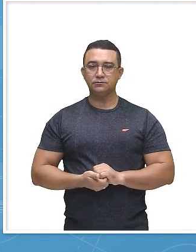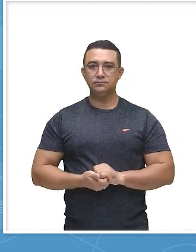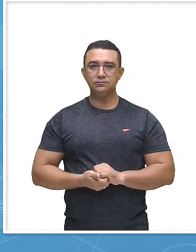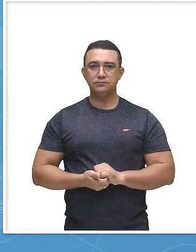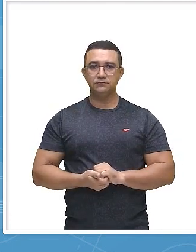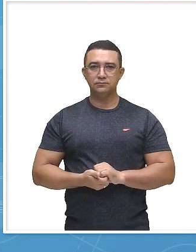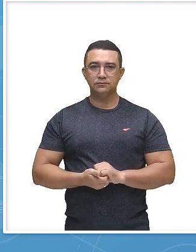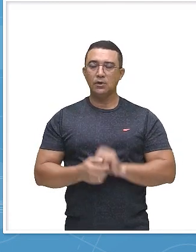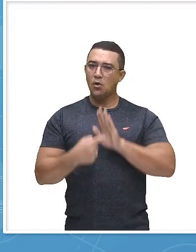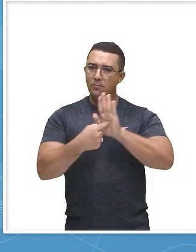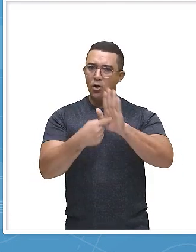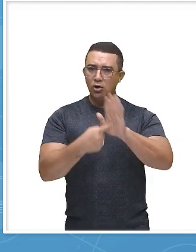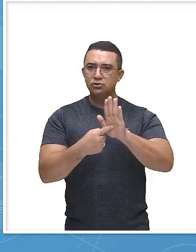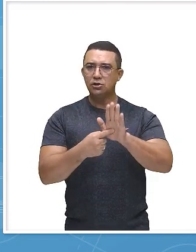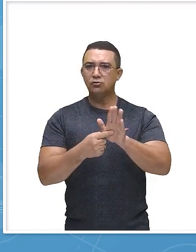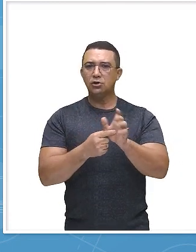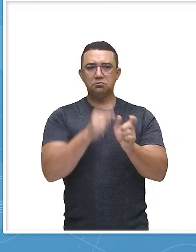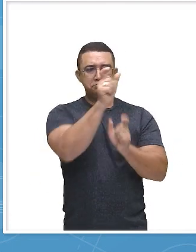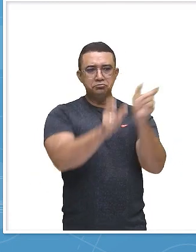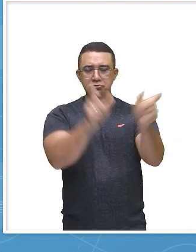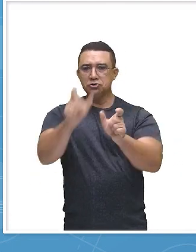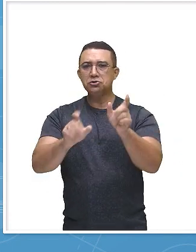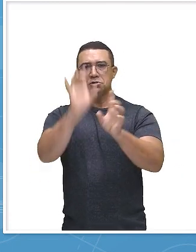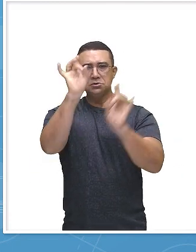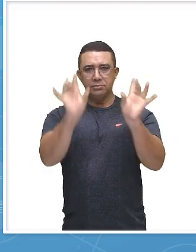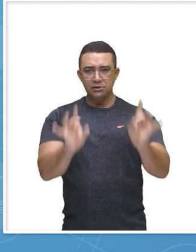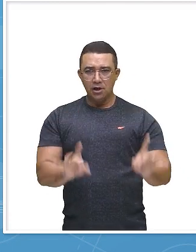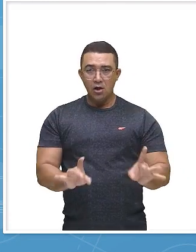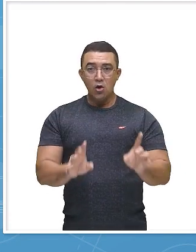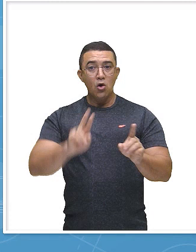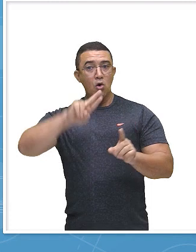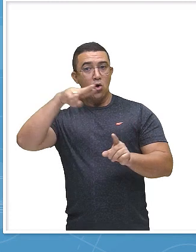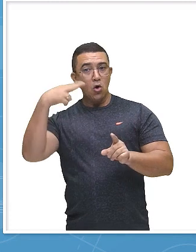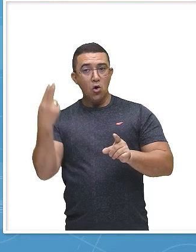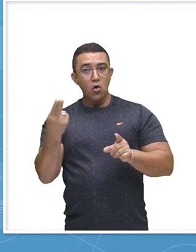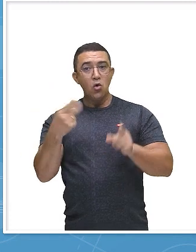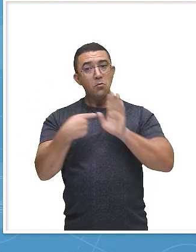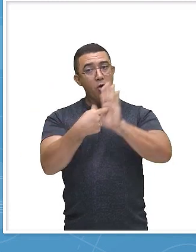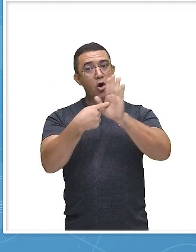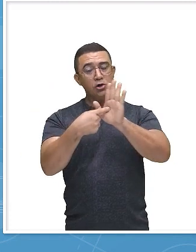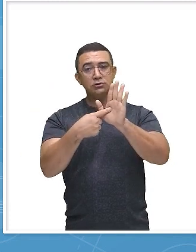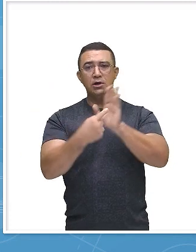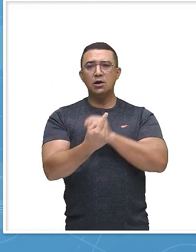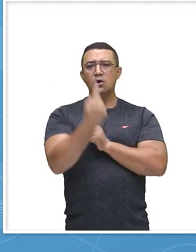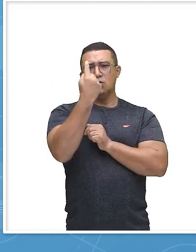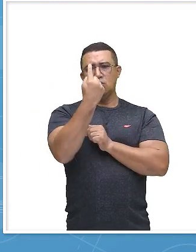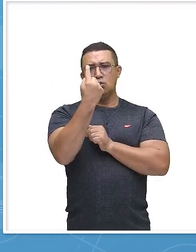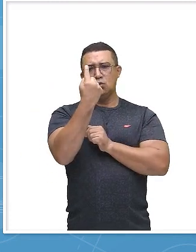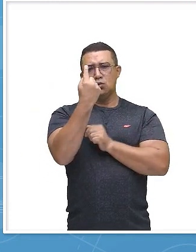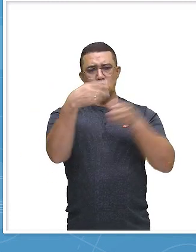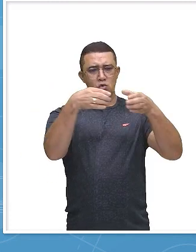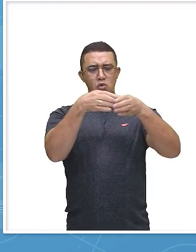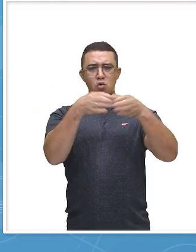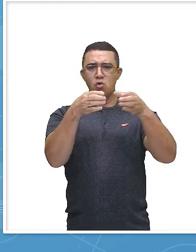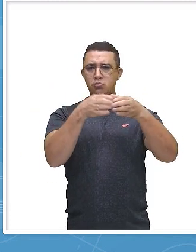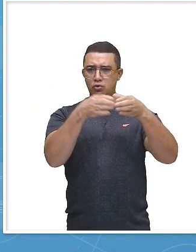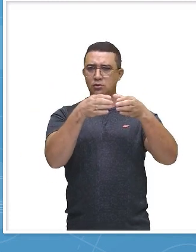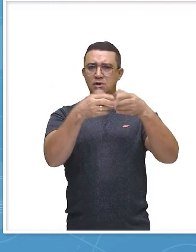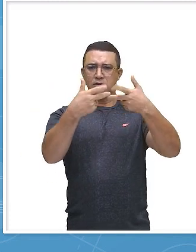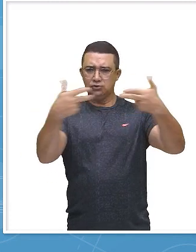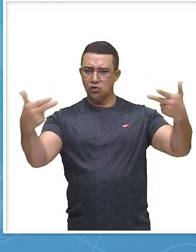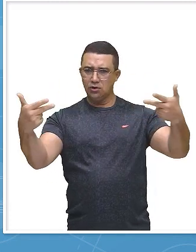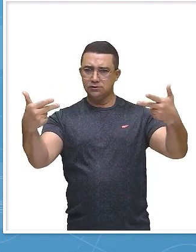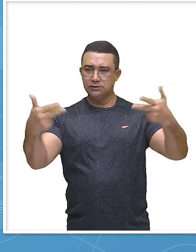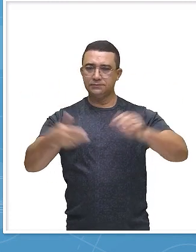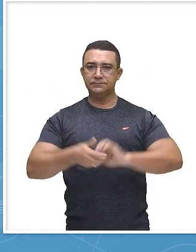particulariza, ele indica um ser especial ou ele generaliza, ele mostra um ser, né? Um substantivo